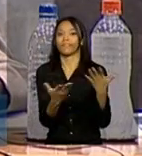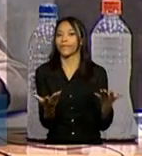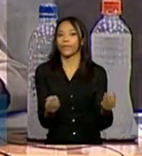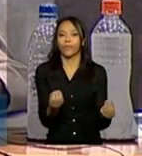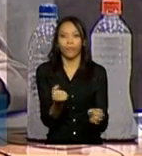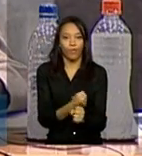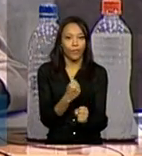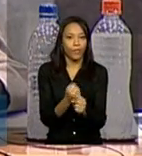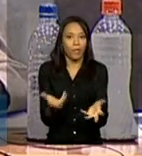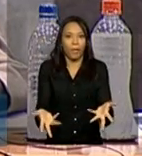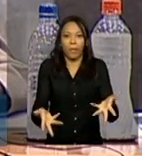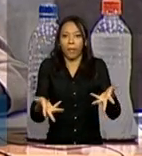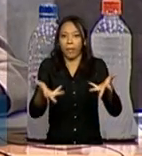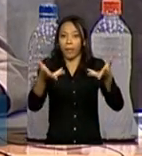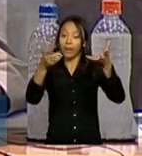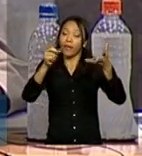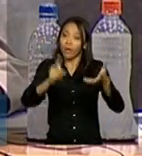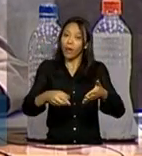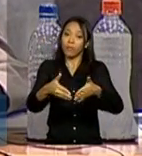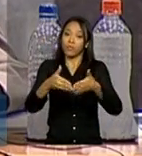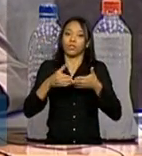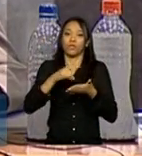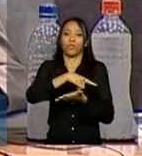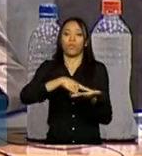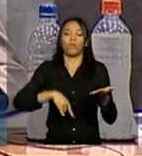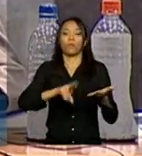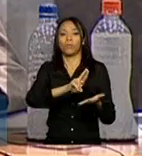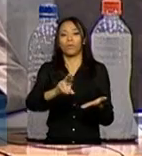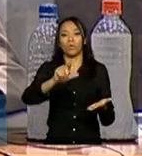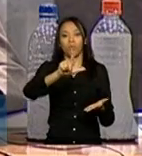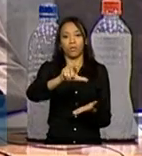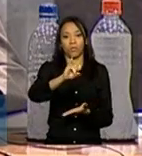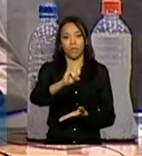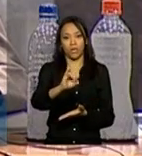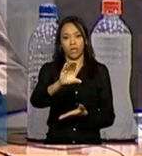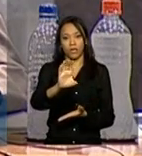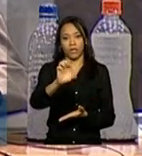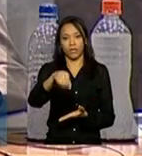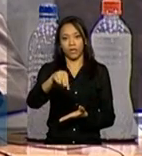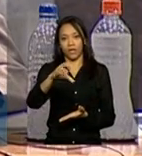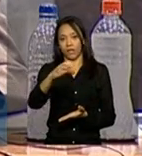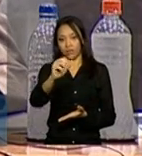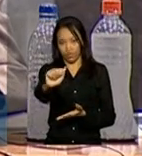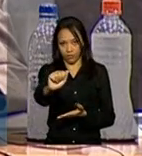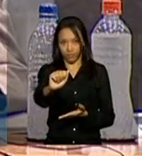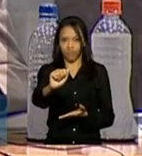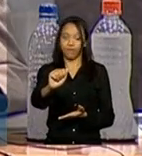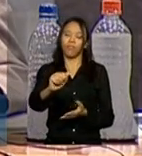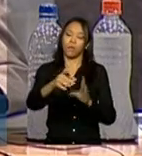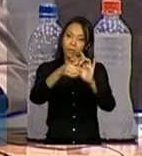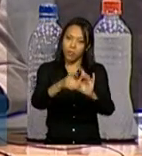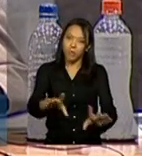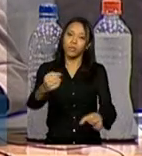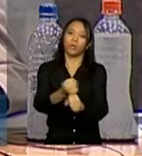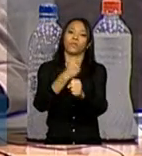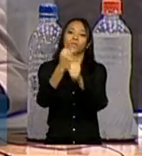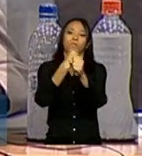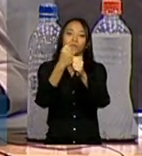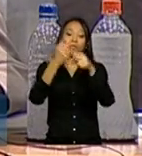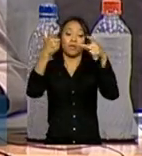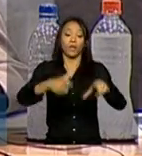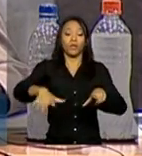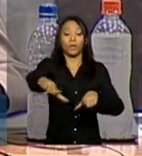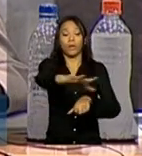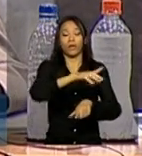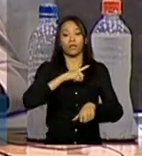licenças ambientais para que as obras não sofram esse atraso que tem ocorrido. Agora, a iniciativa